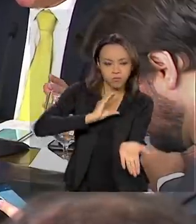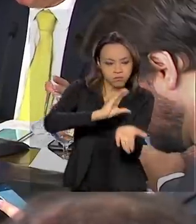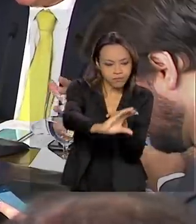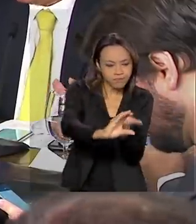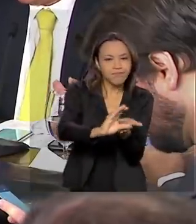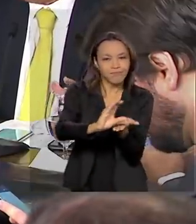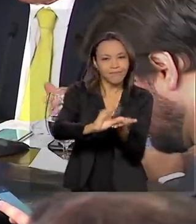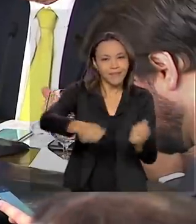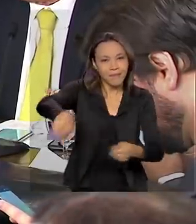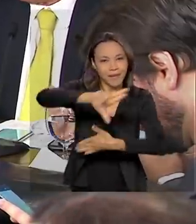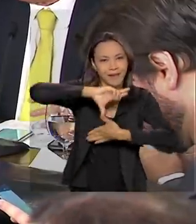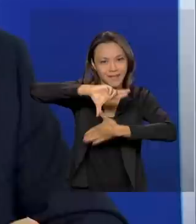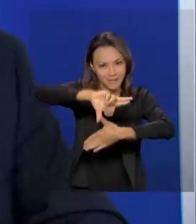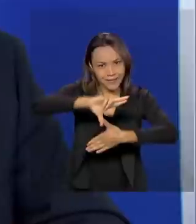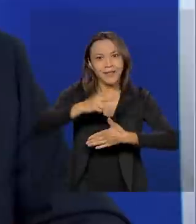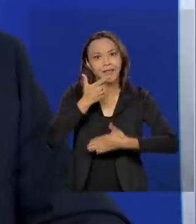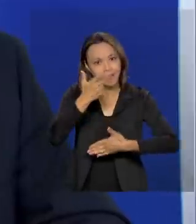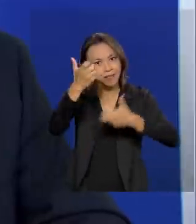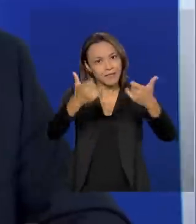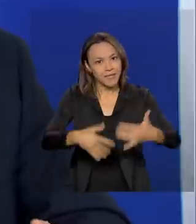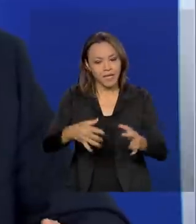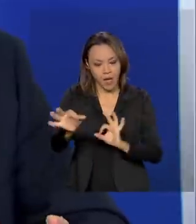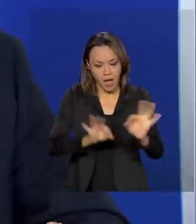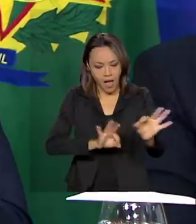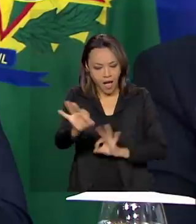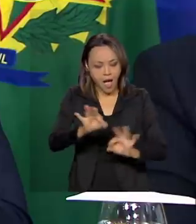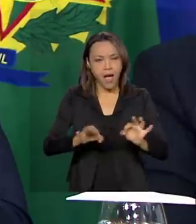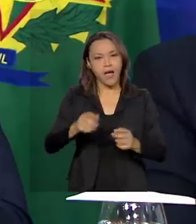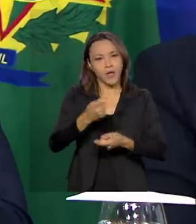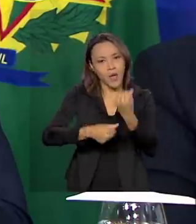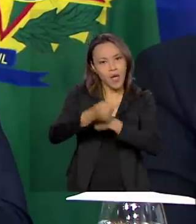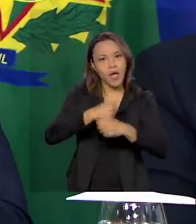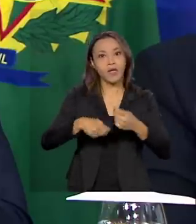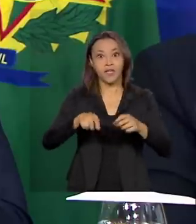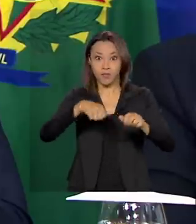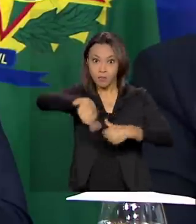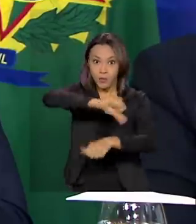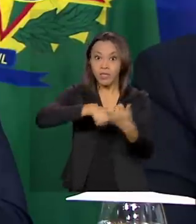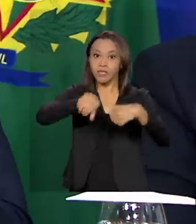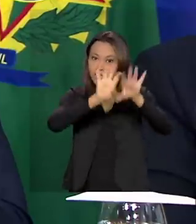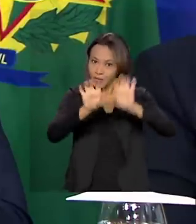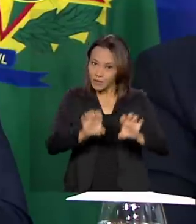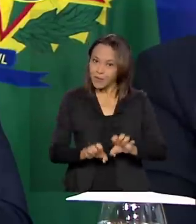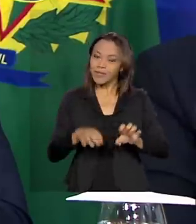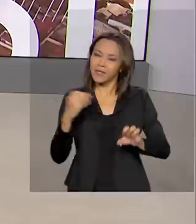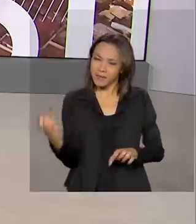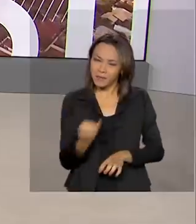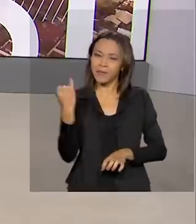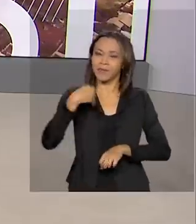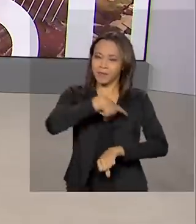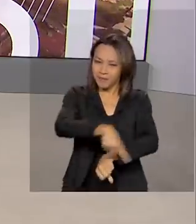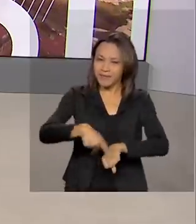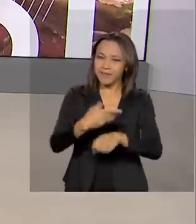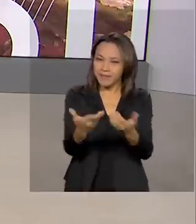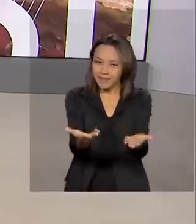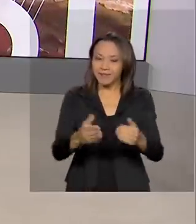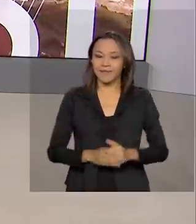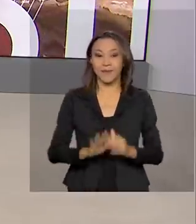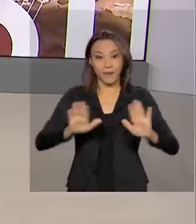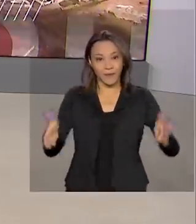América Latina e fala das projeções econômicas do Brasil e reformas estruturais necessárias para o país